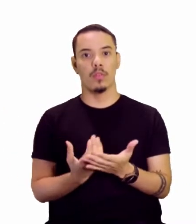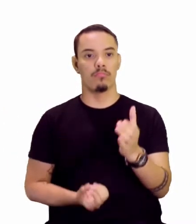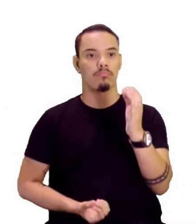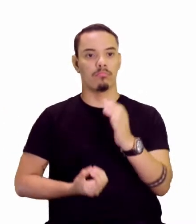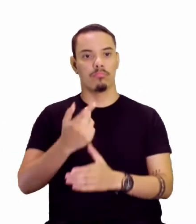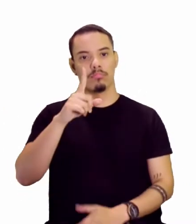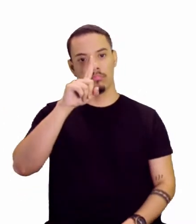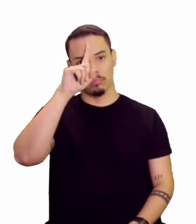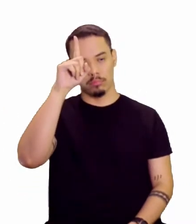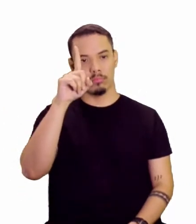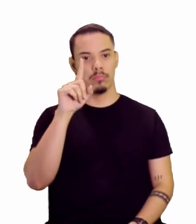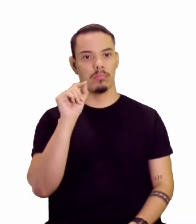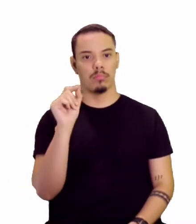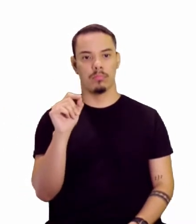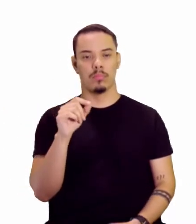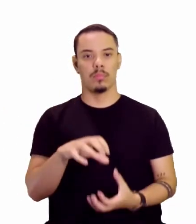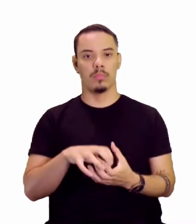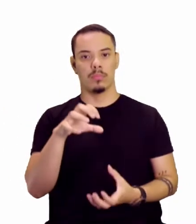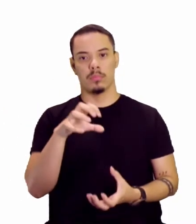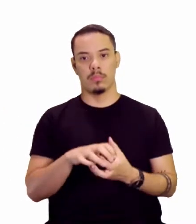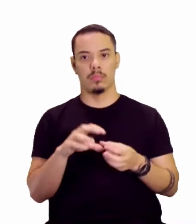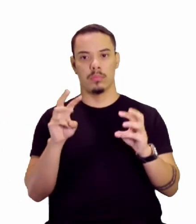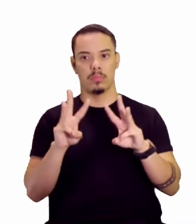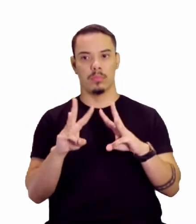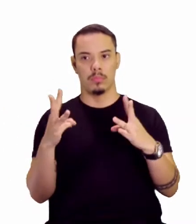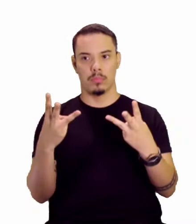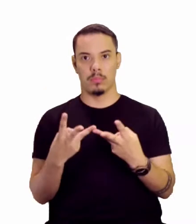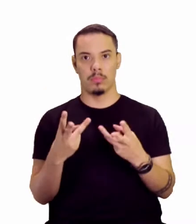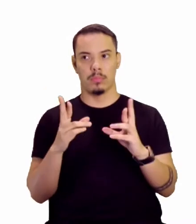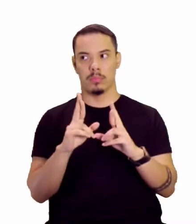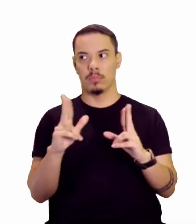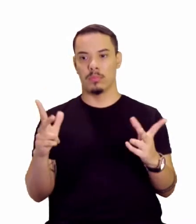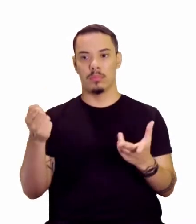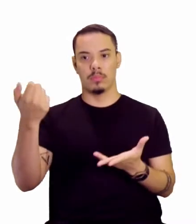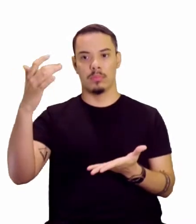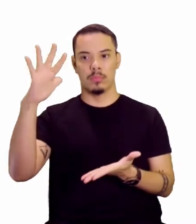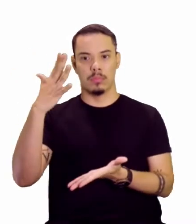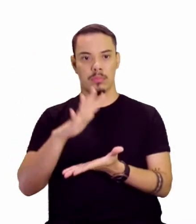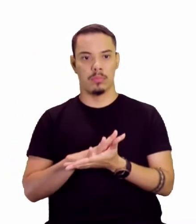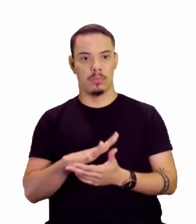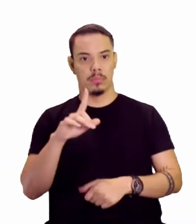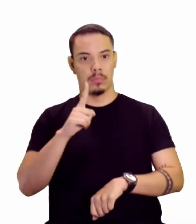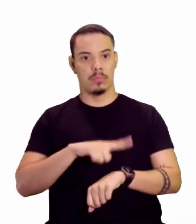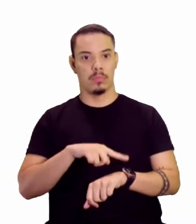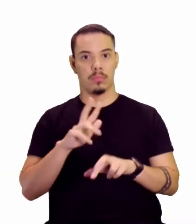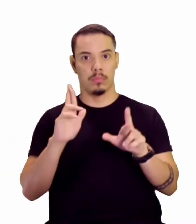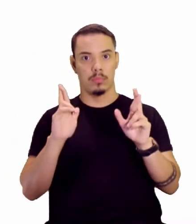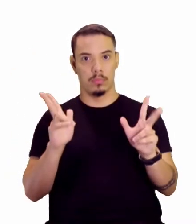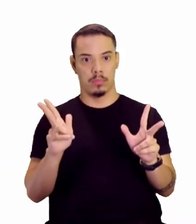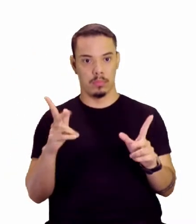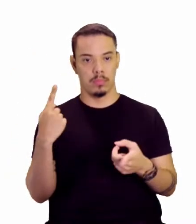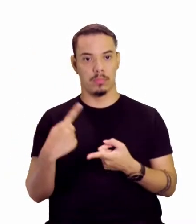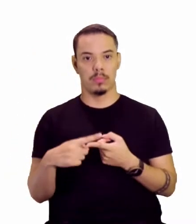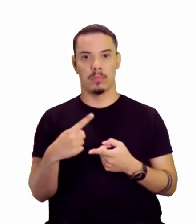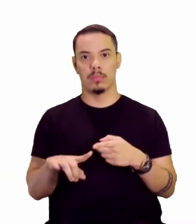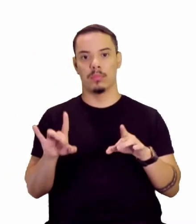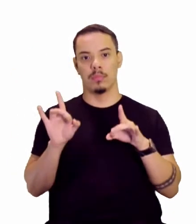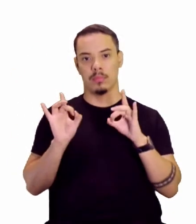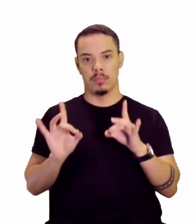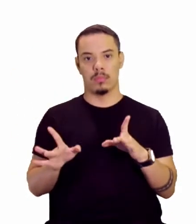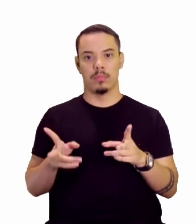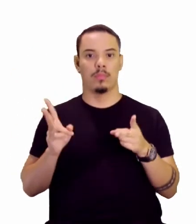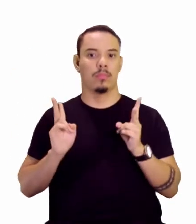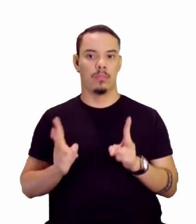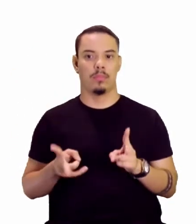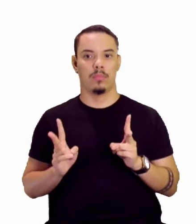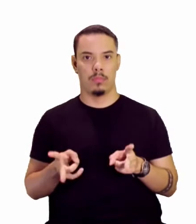que corpos de massas diferentes caem com tempos diferentes ao serem abandonados de uma mesma